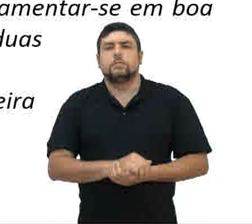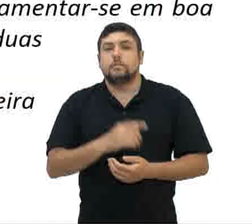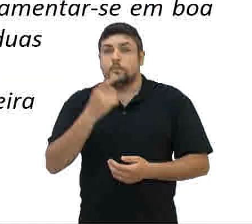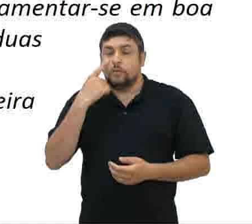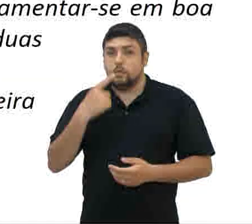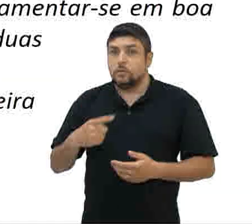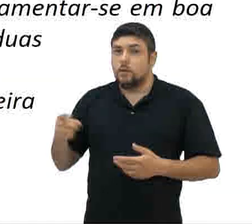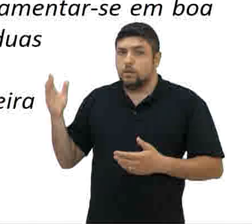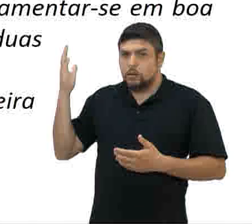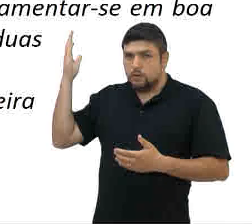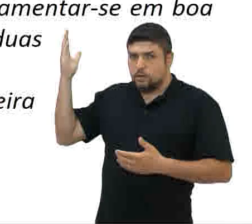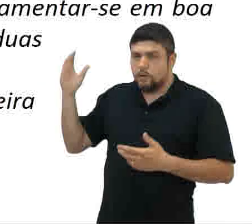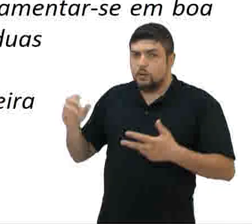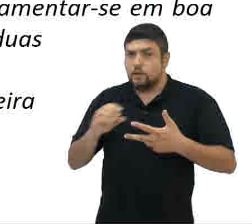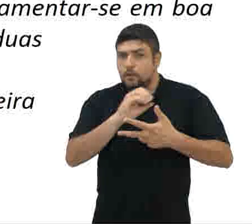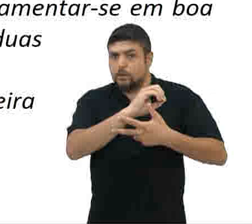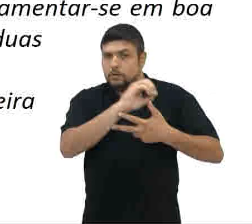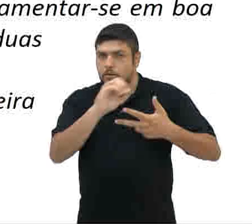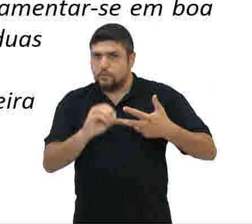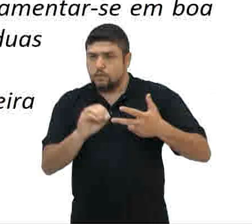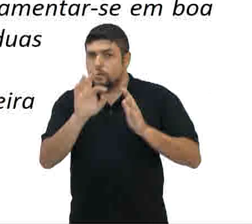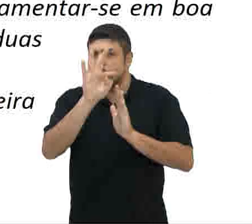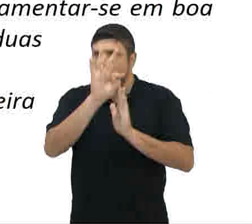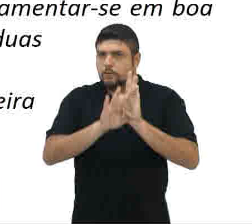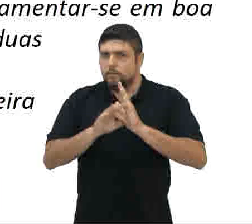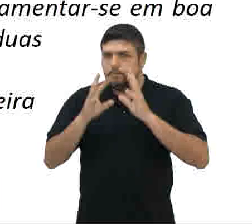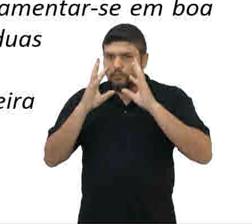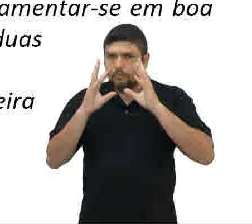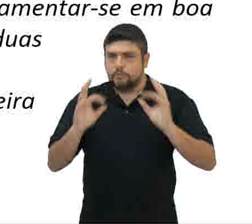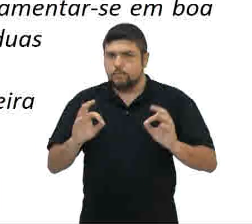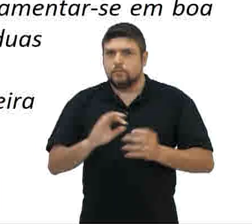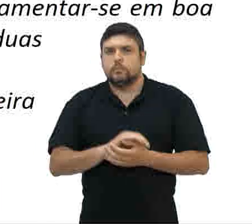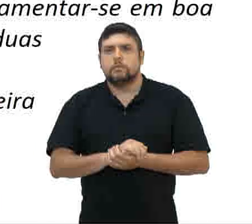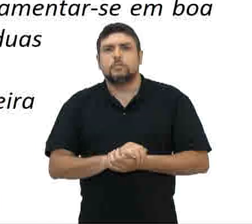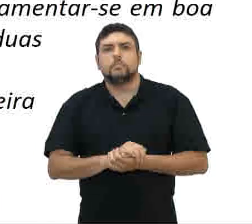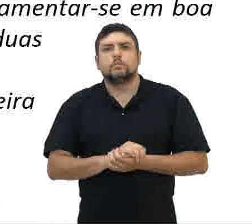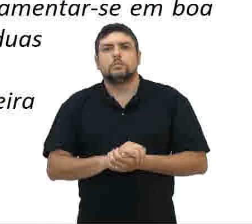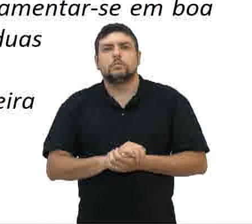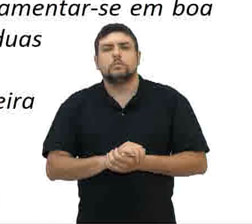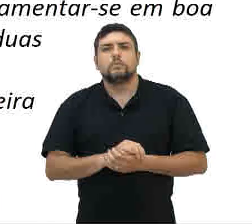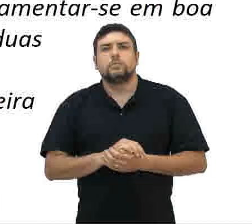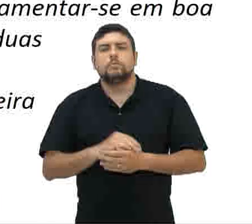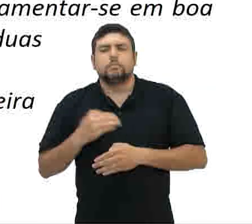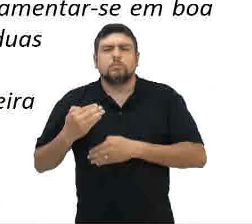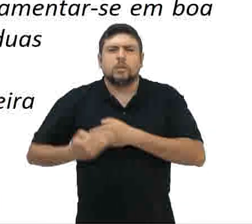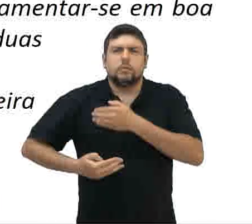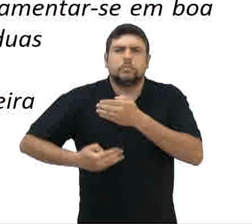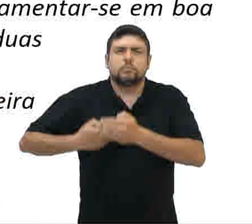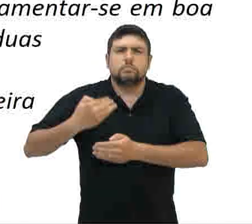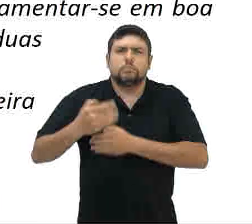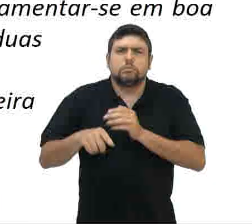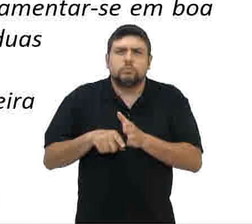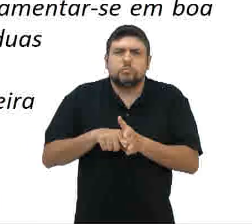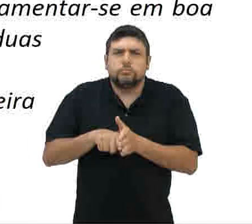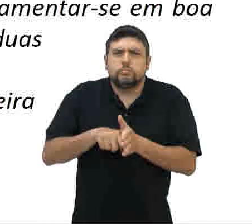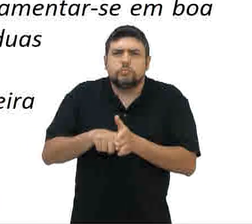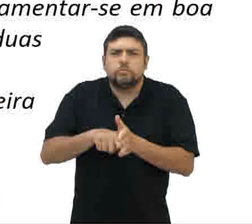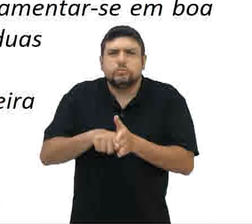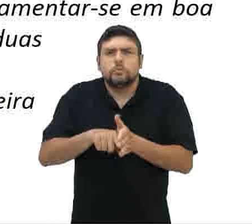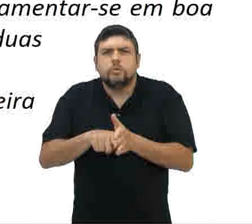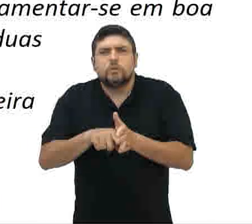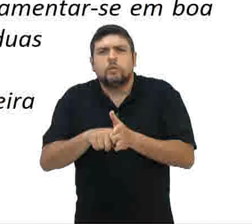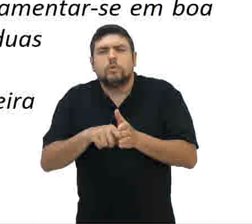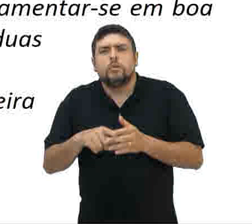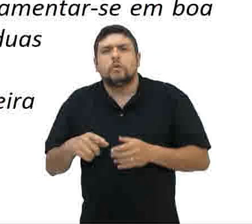Enem, com um textinho aí, prestem muita atenção. Depois de longas investigações, convenci-me, por fim, de